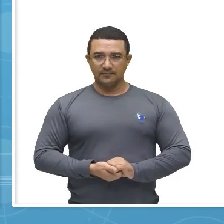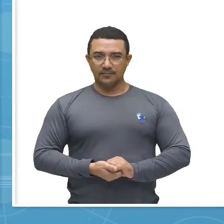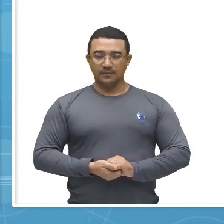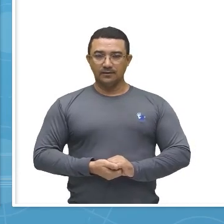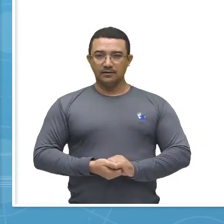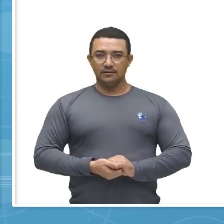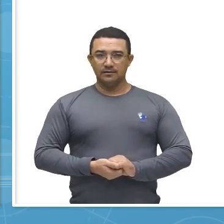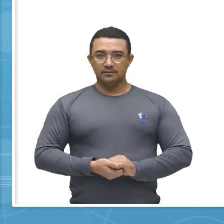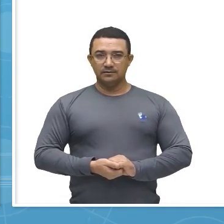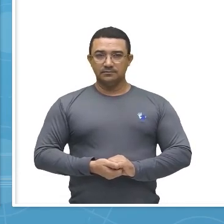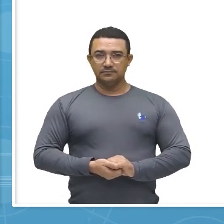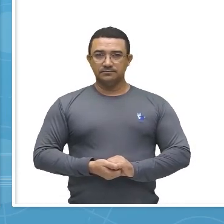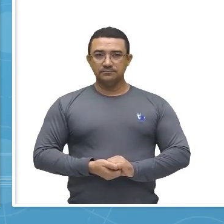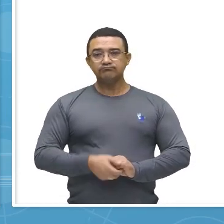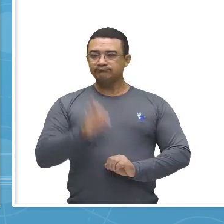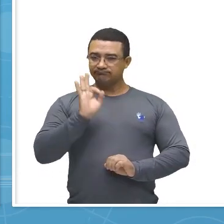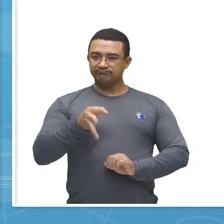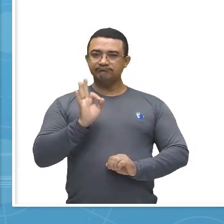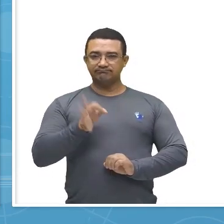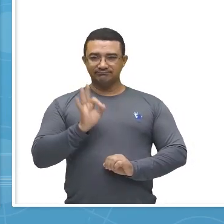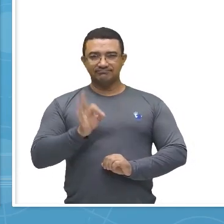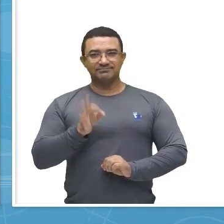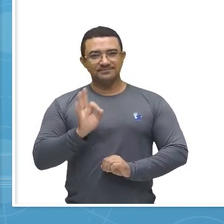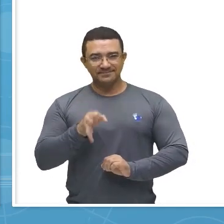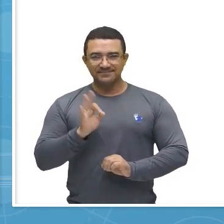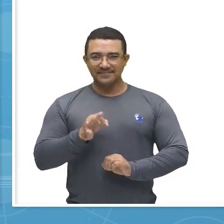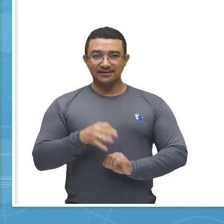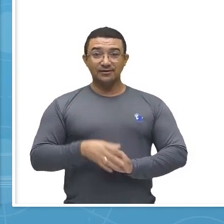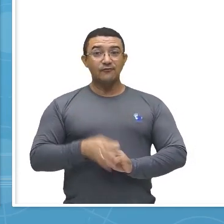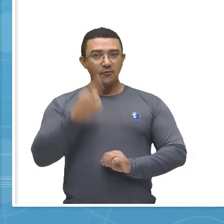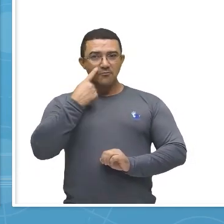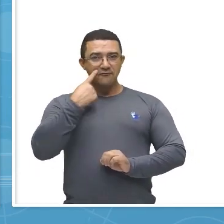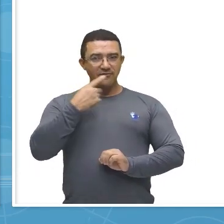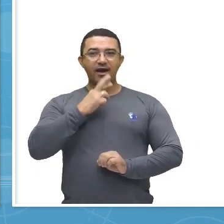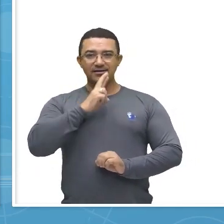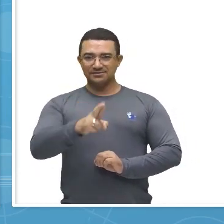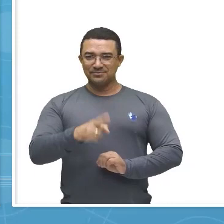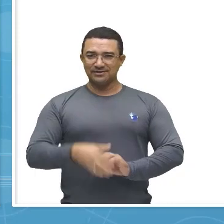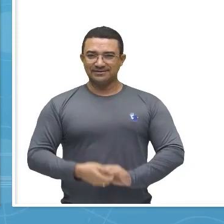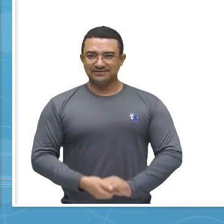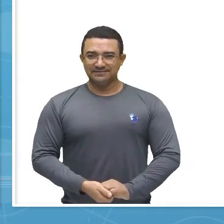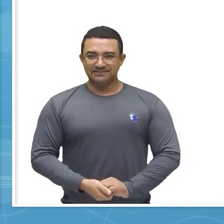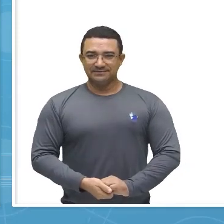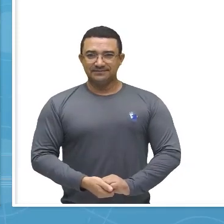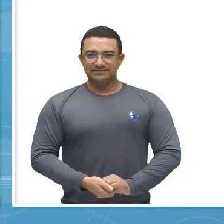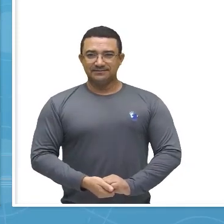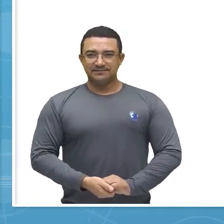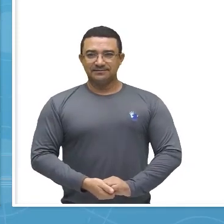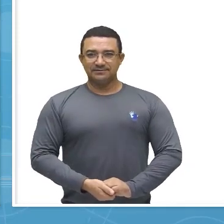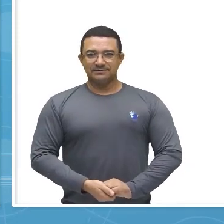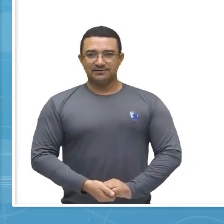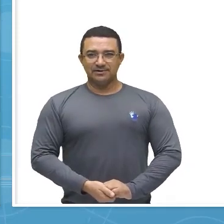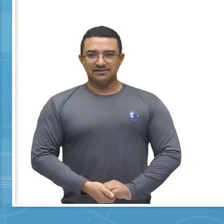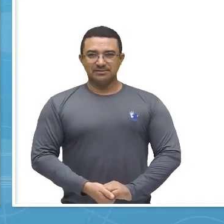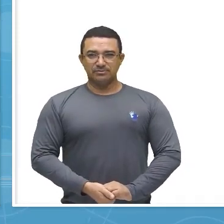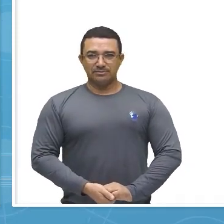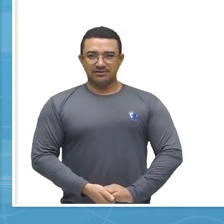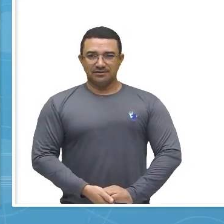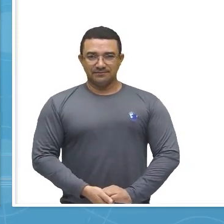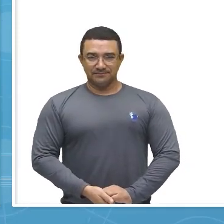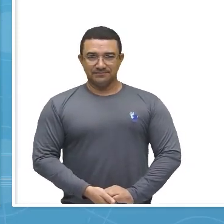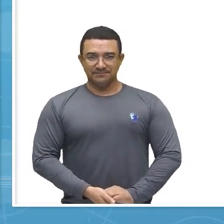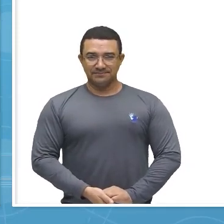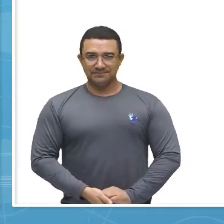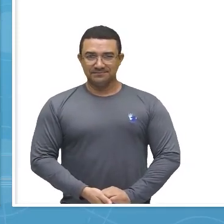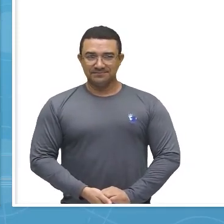A. Exatamente, é isso. Vamos à resposta? Vamos à resposta, olha só, observe aí. Então